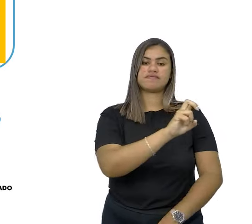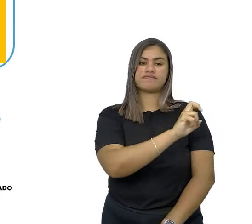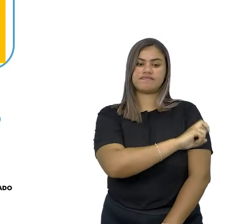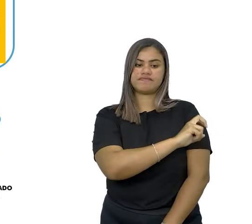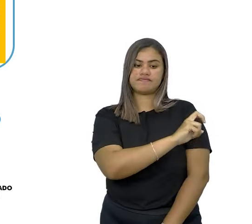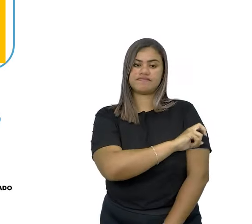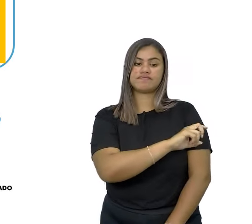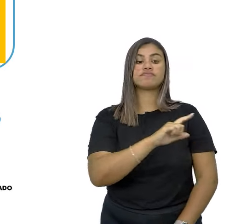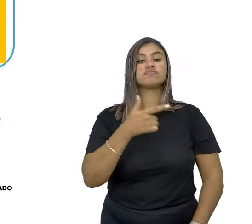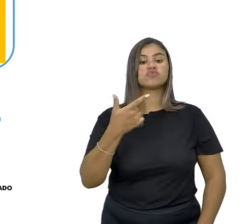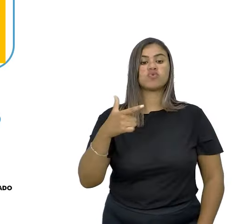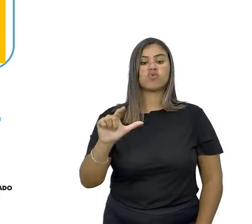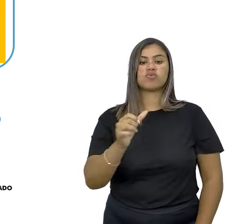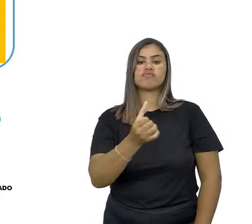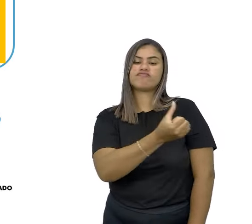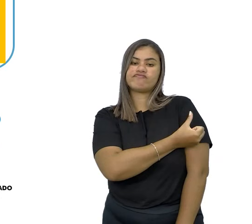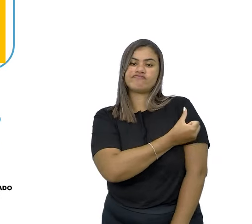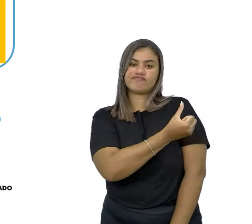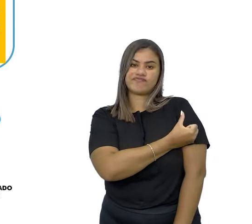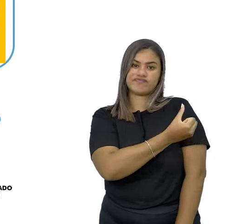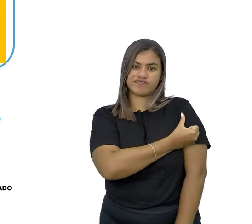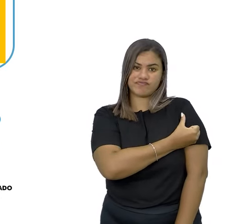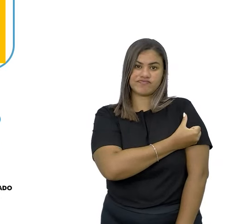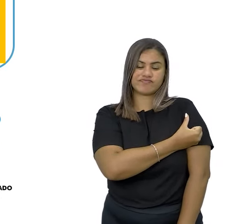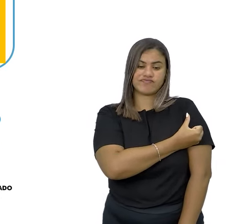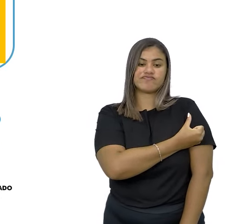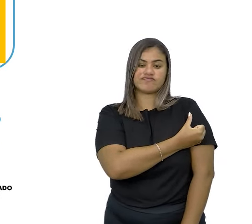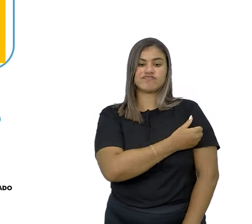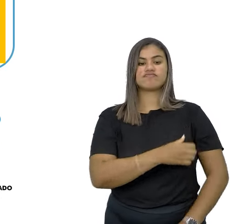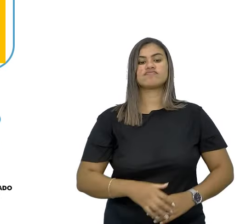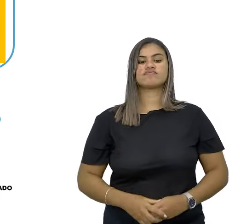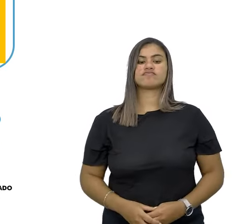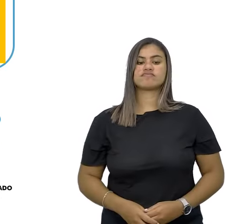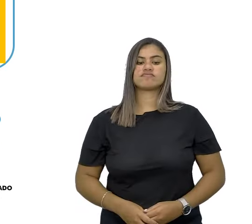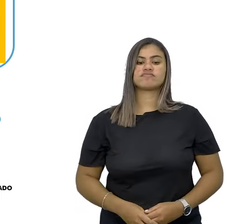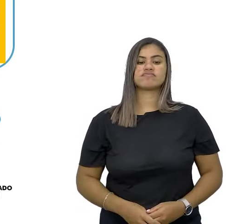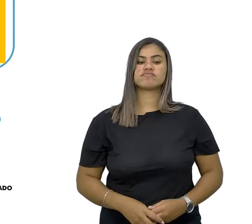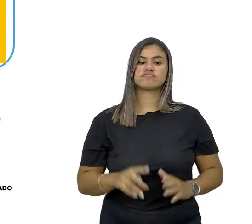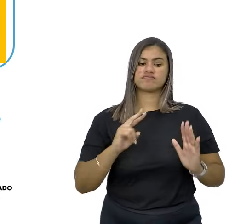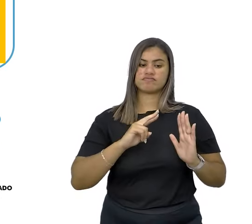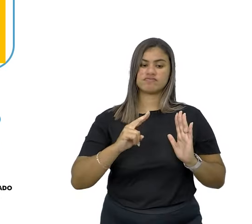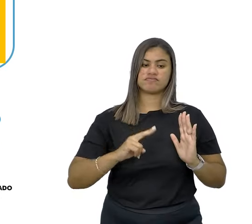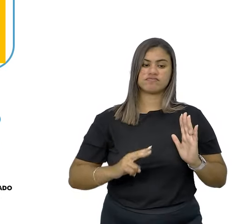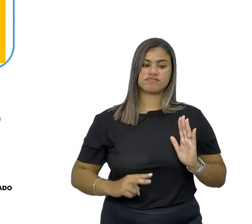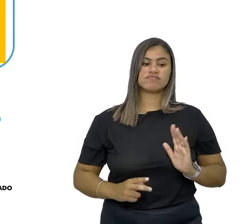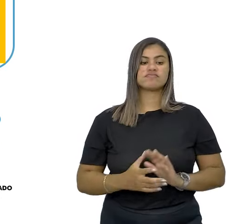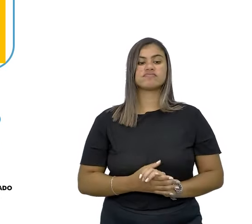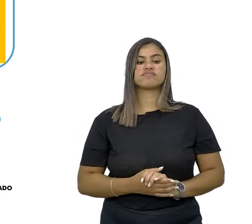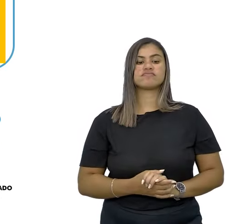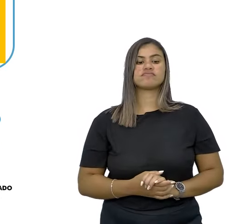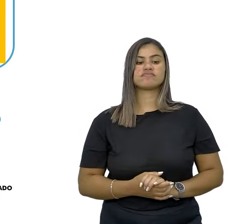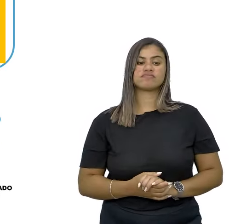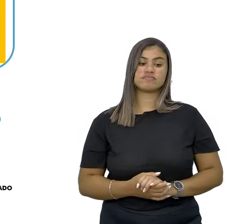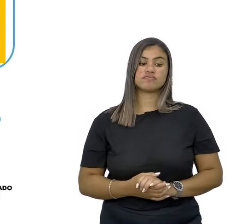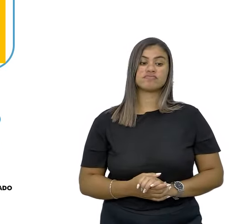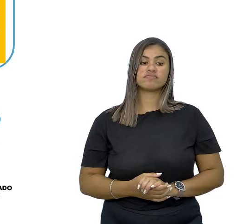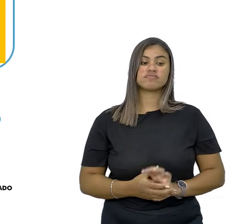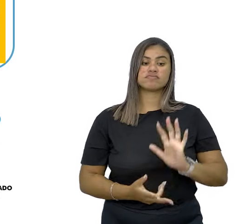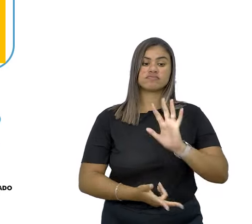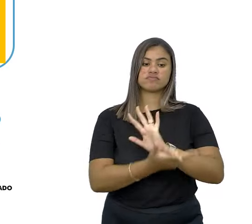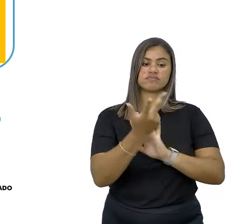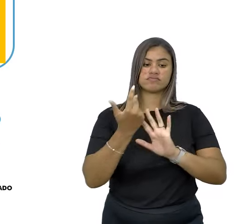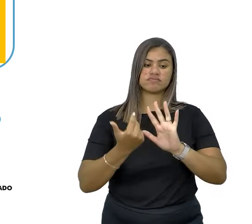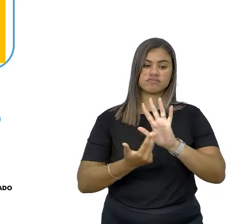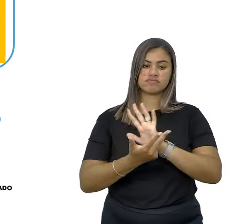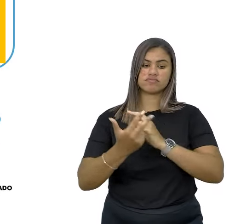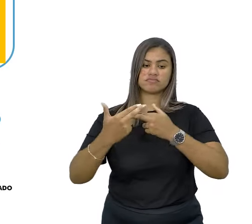anos iniciais e outra do sexto ano dos anos finais. Vamos dar uma lida nelas. Associar figuras